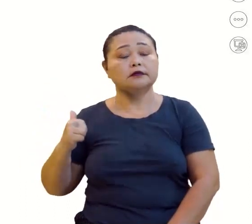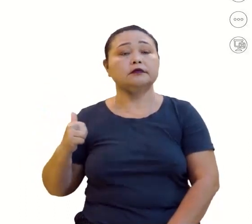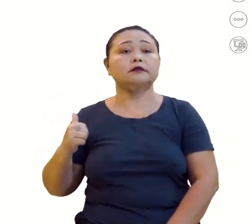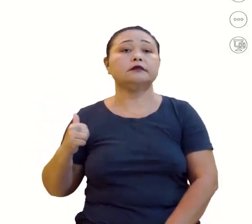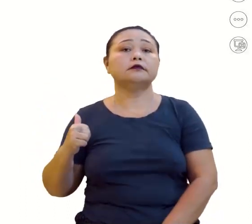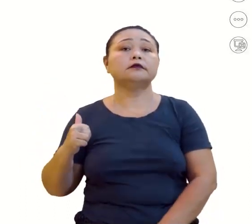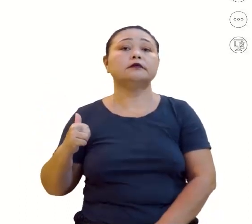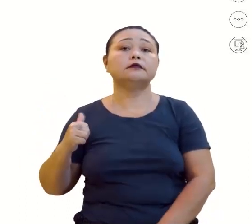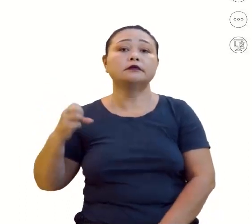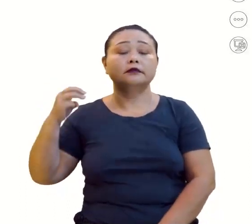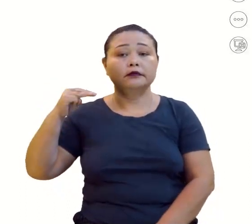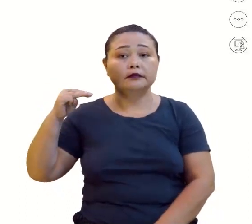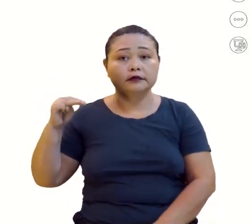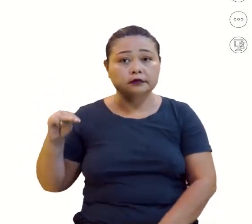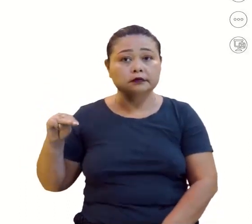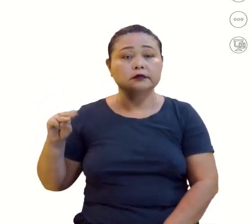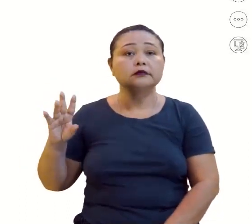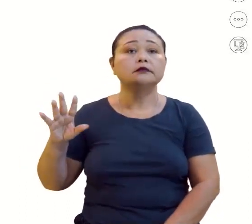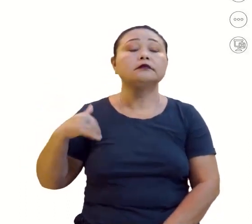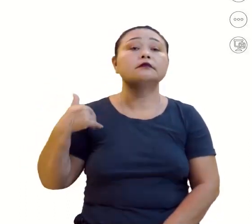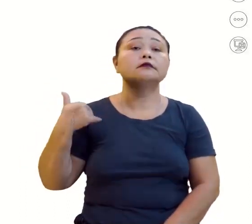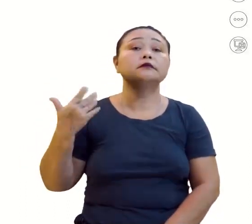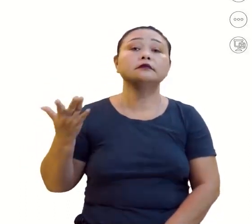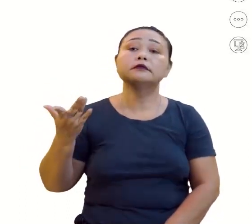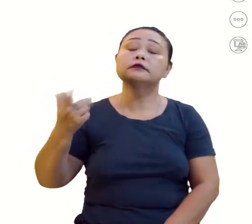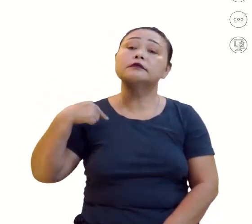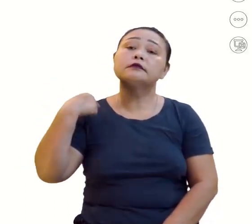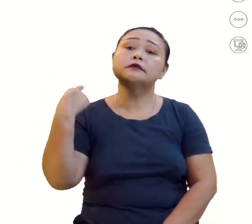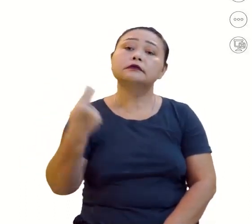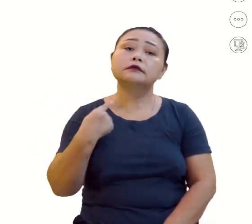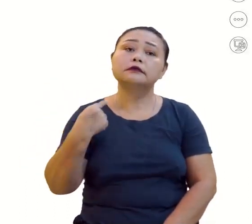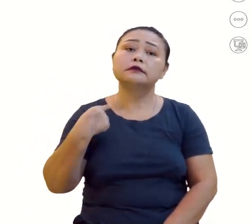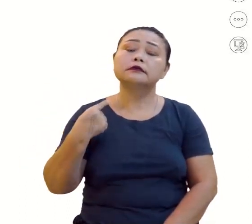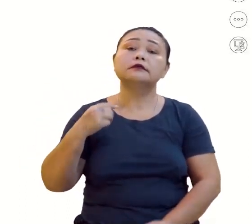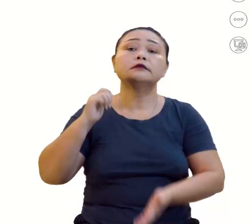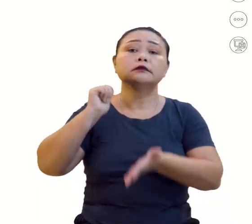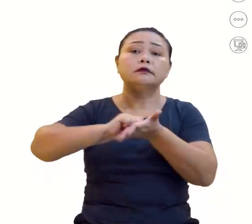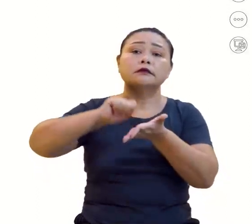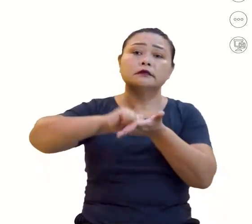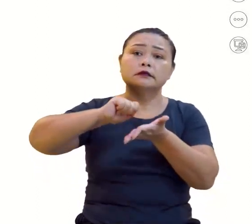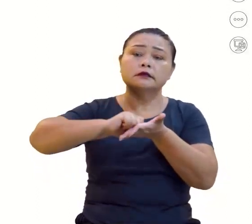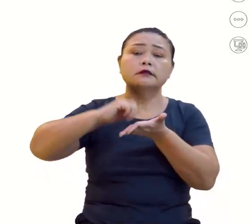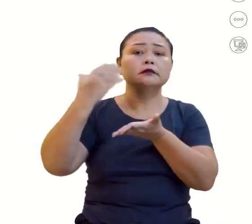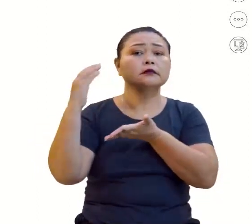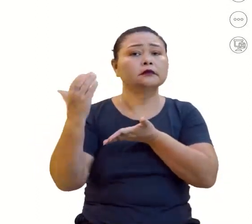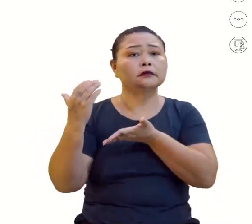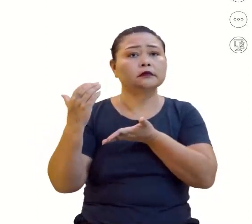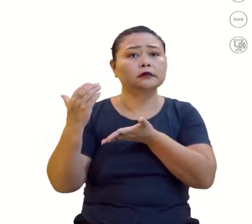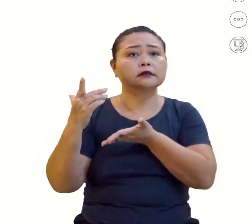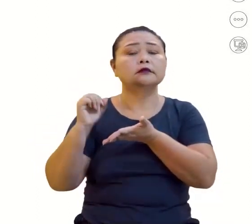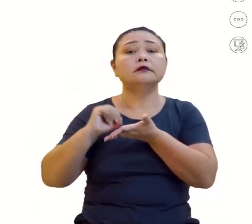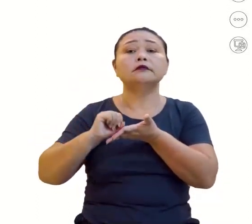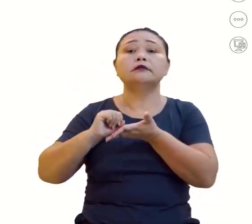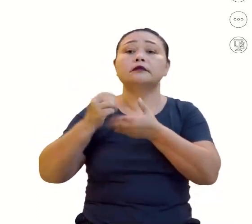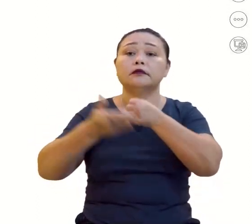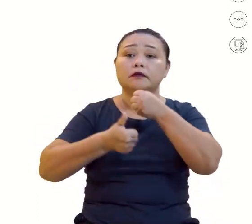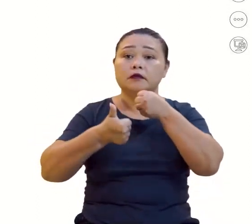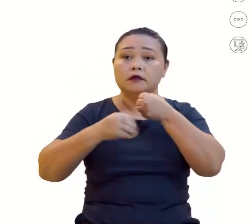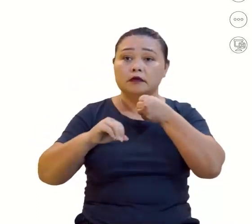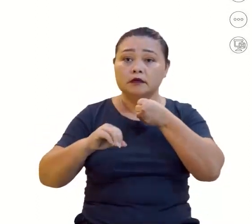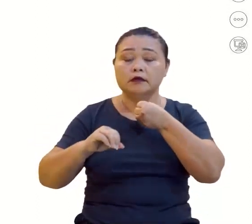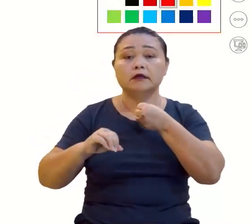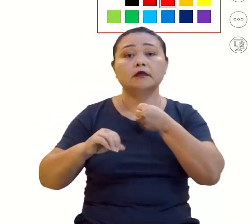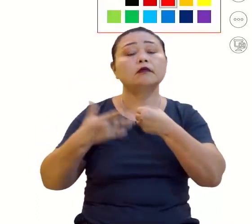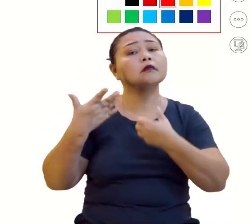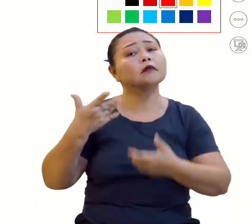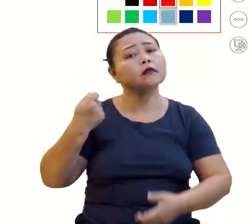0,00011 milímetros, certo? Certinho. E a gente está querendo passar ele para notação científica, ou seja, a potência de base 10. O que a